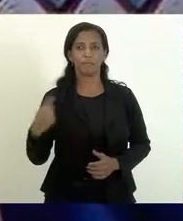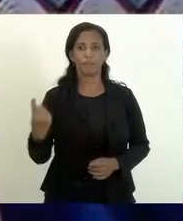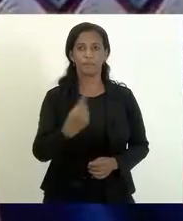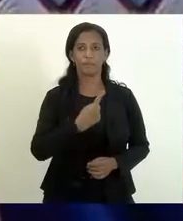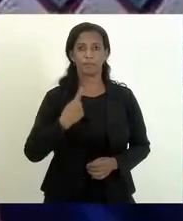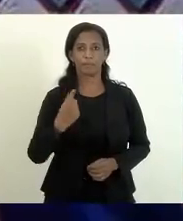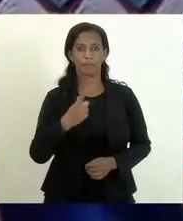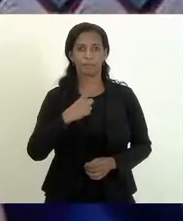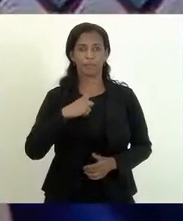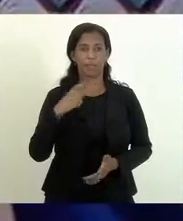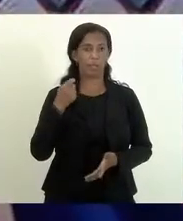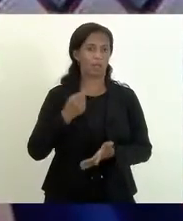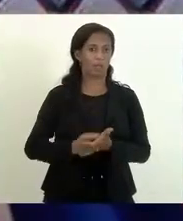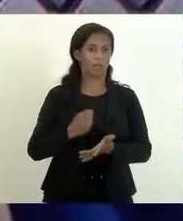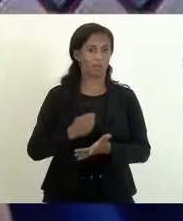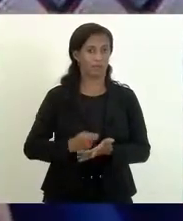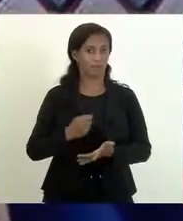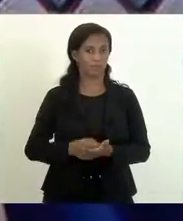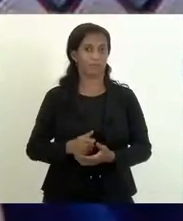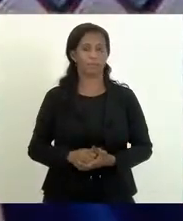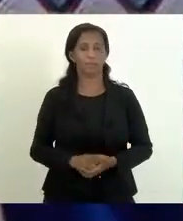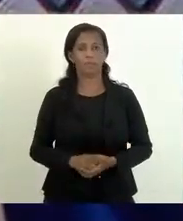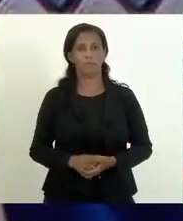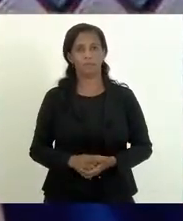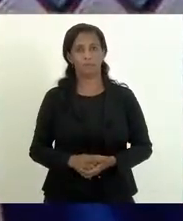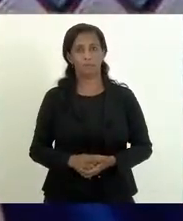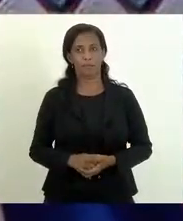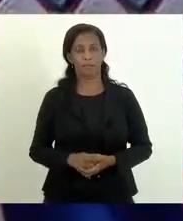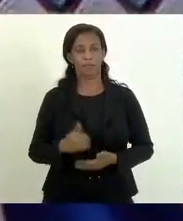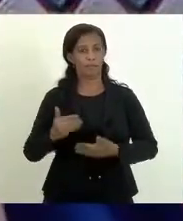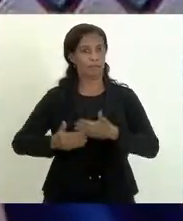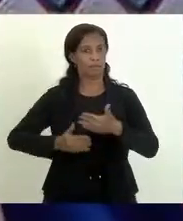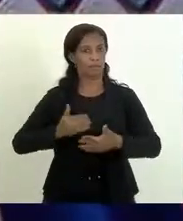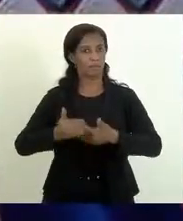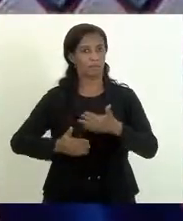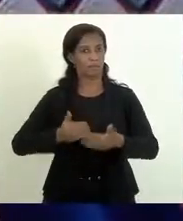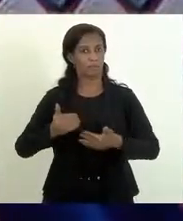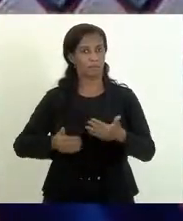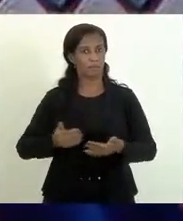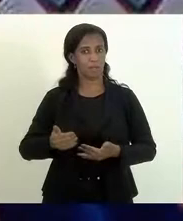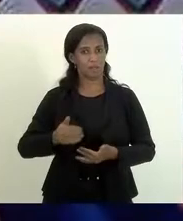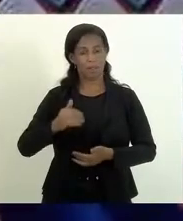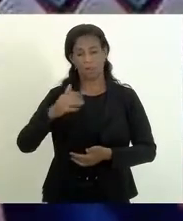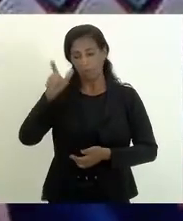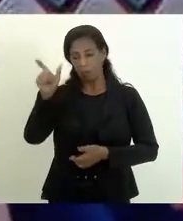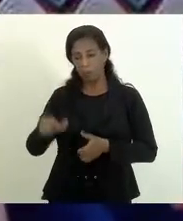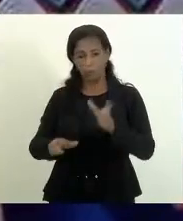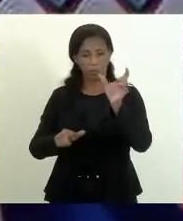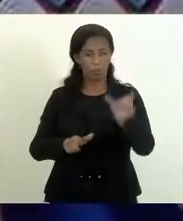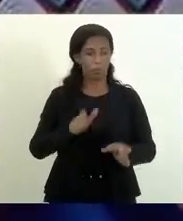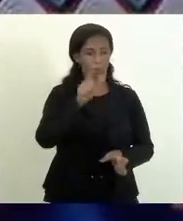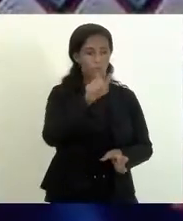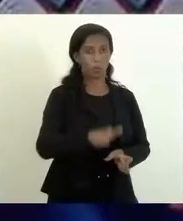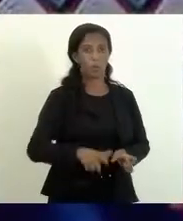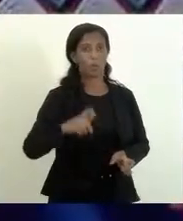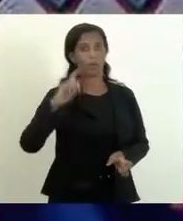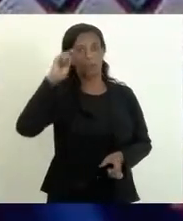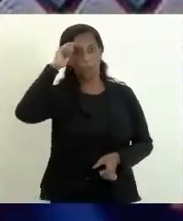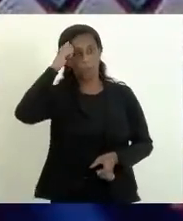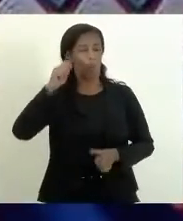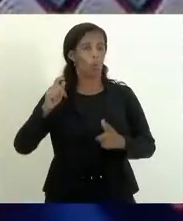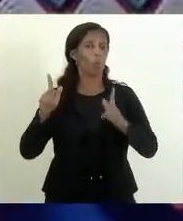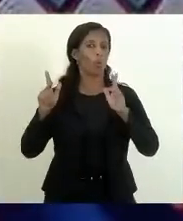gente reafirme esse processo das figuras negras tão importantes como Luiz